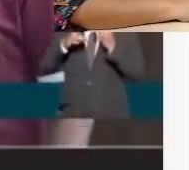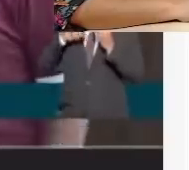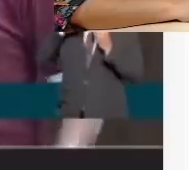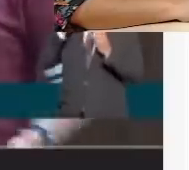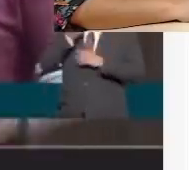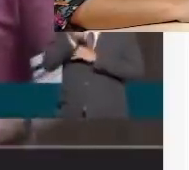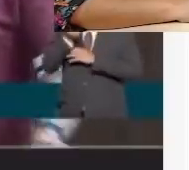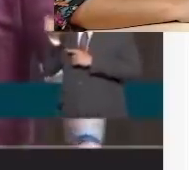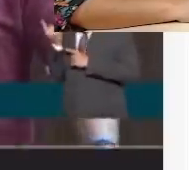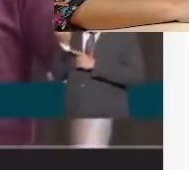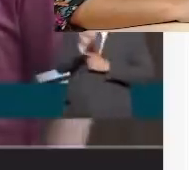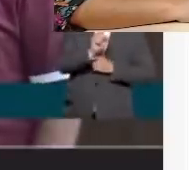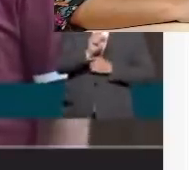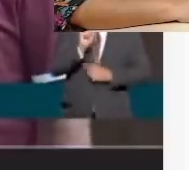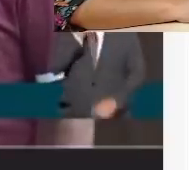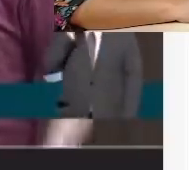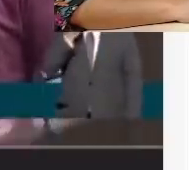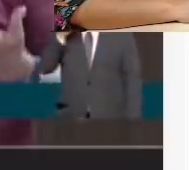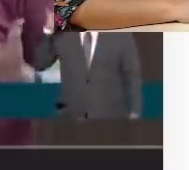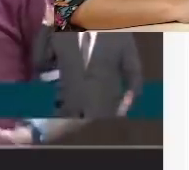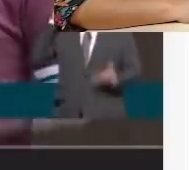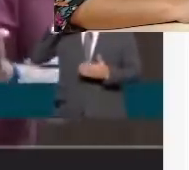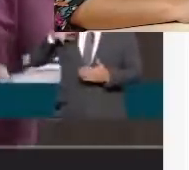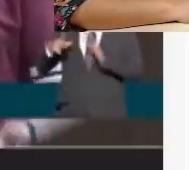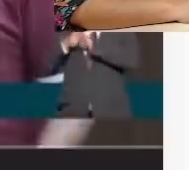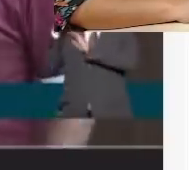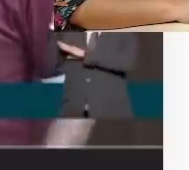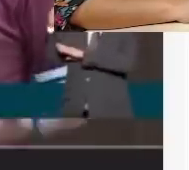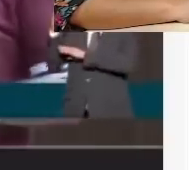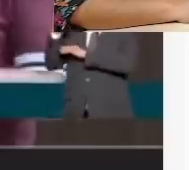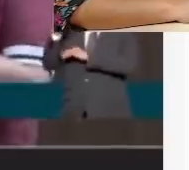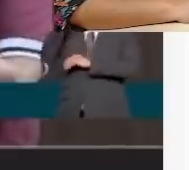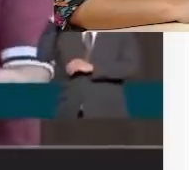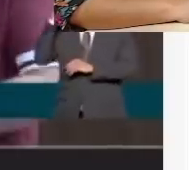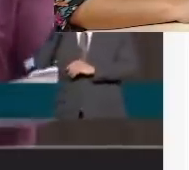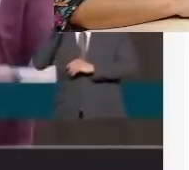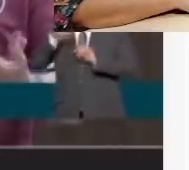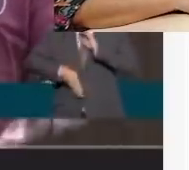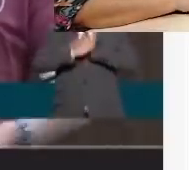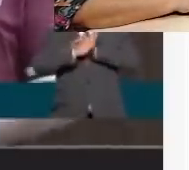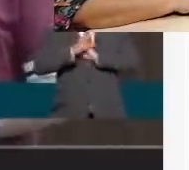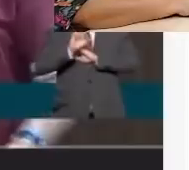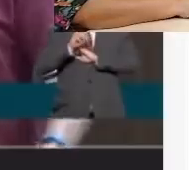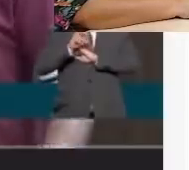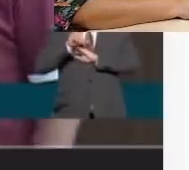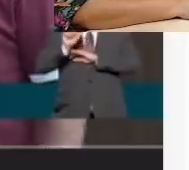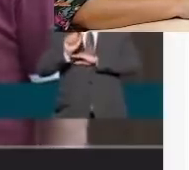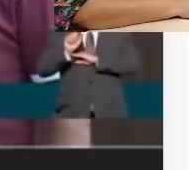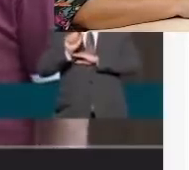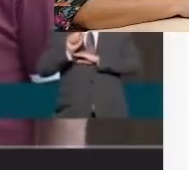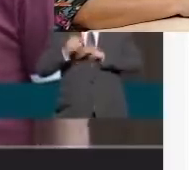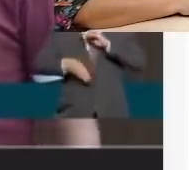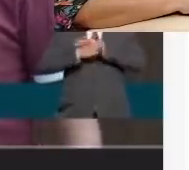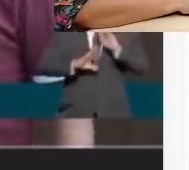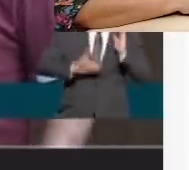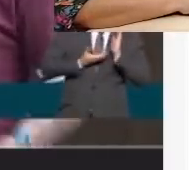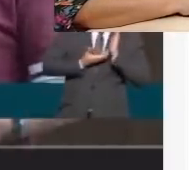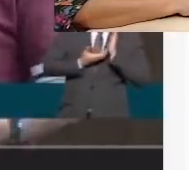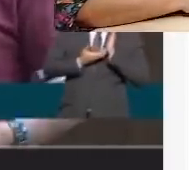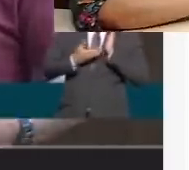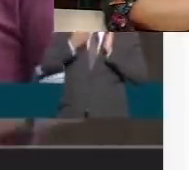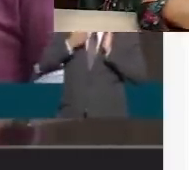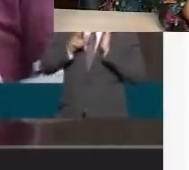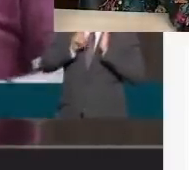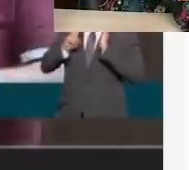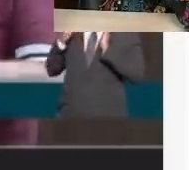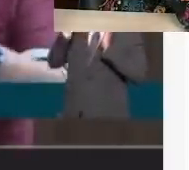lá. Um, inclusive, com um avião particular. Uma pessoa tentou entrar na Câmara usando o nome do Adélio como álibi. Poxa, o